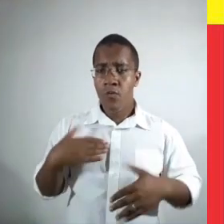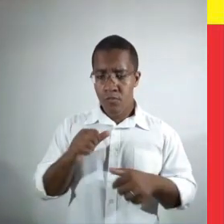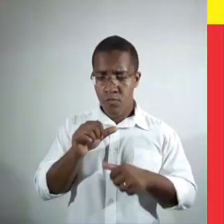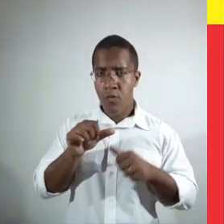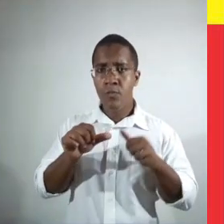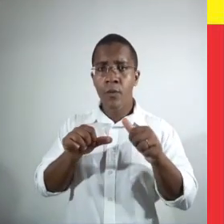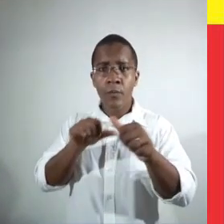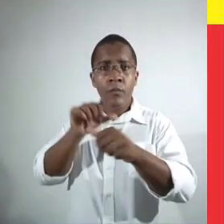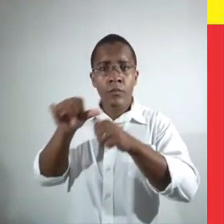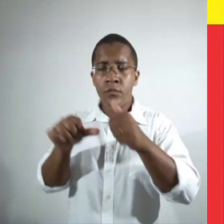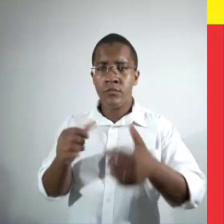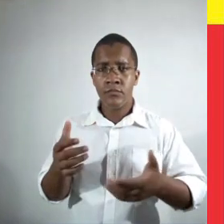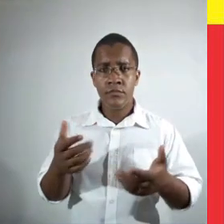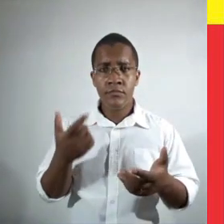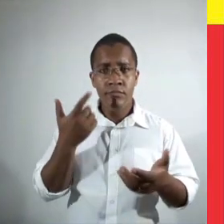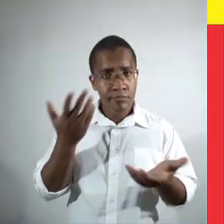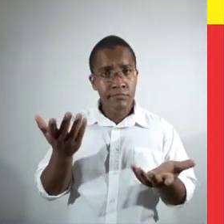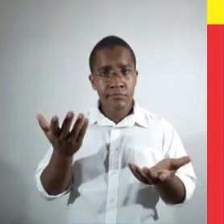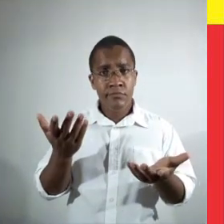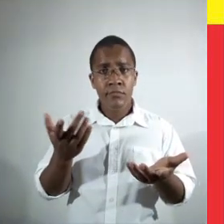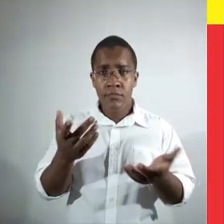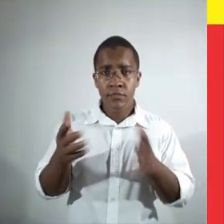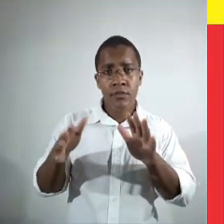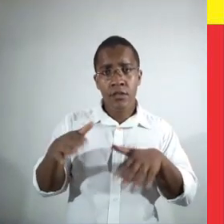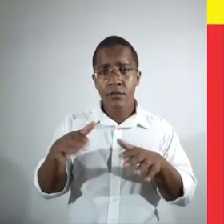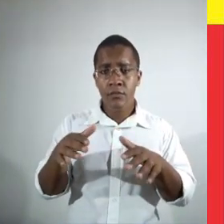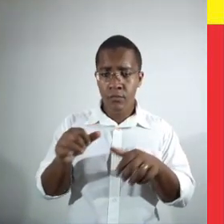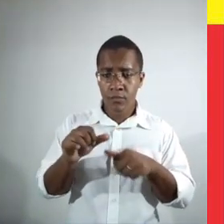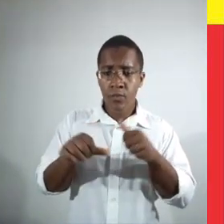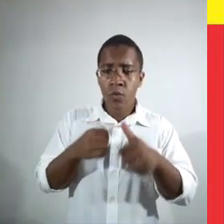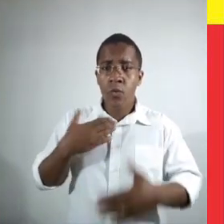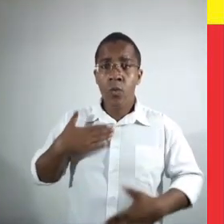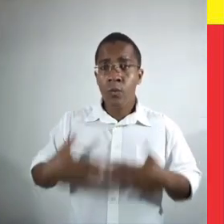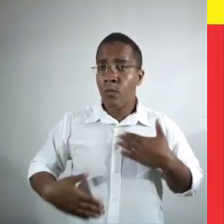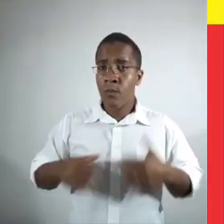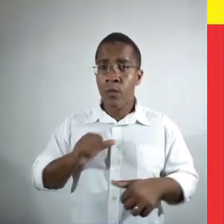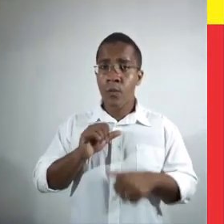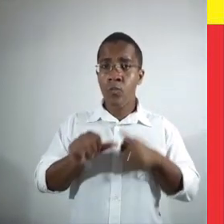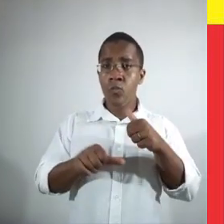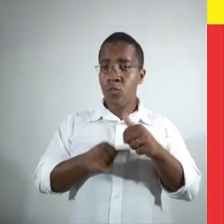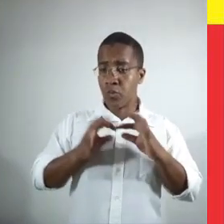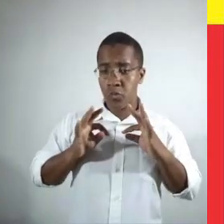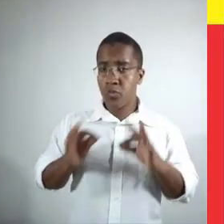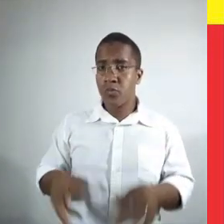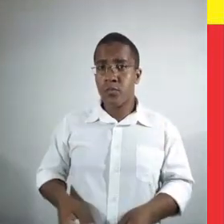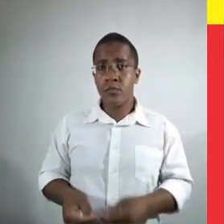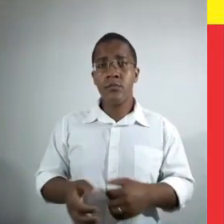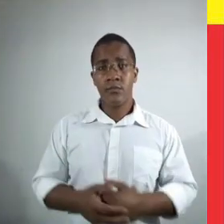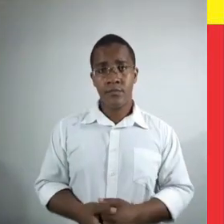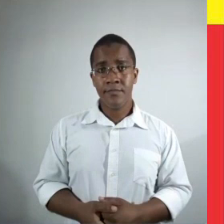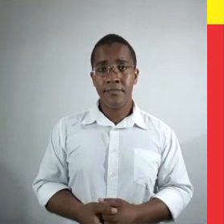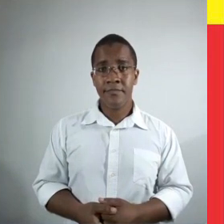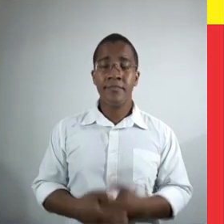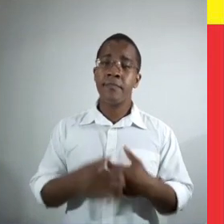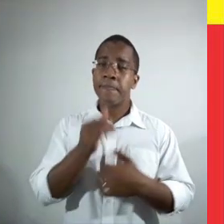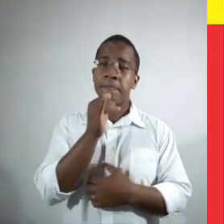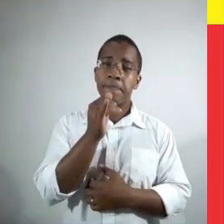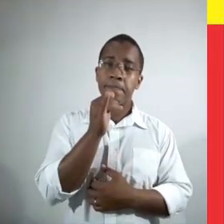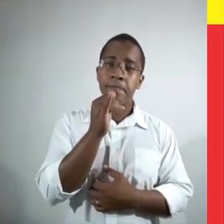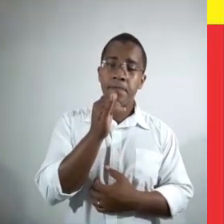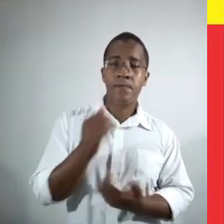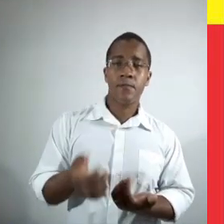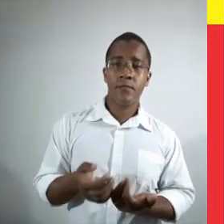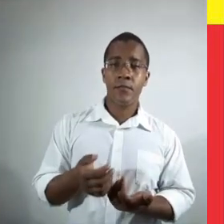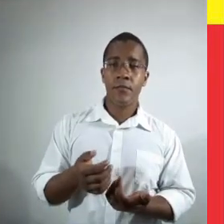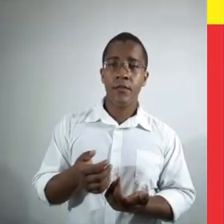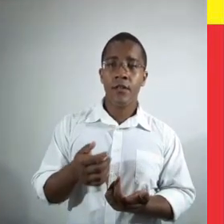organismo. Mudanças essas que vai modificar o corpo como um todo. Por exemplo, nós